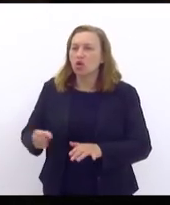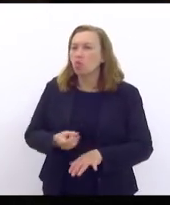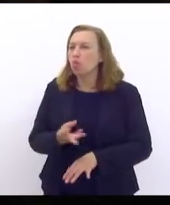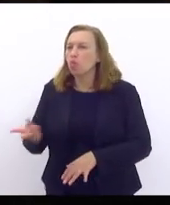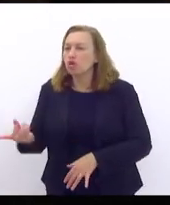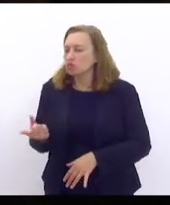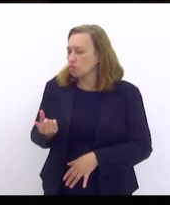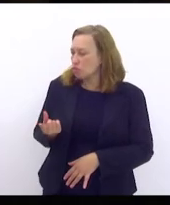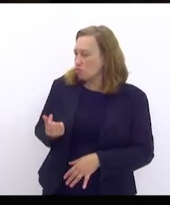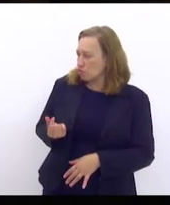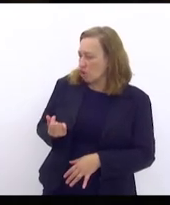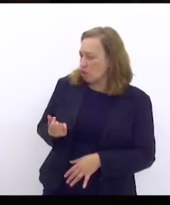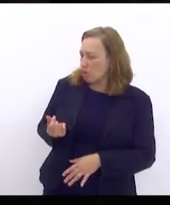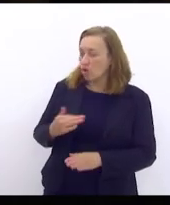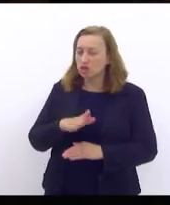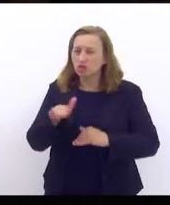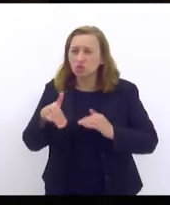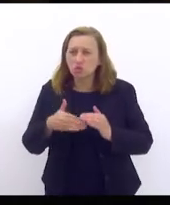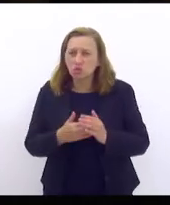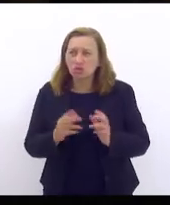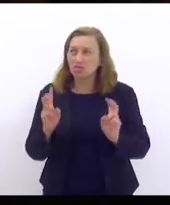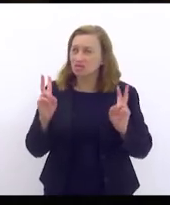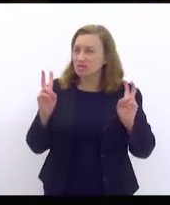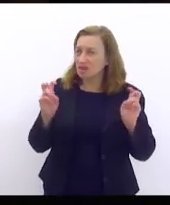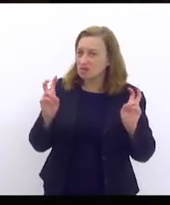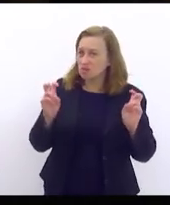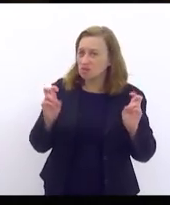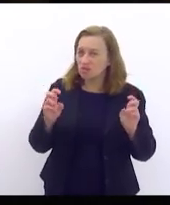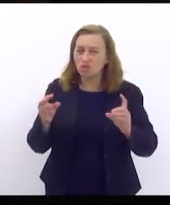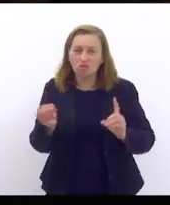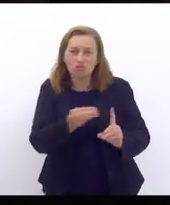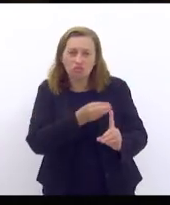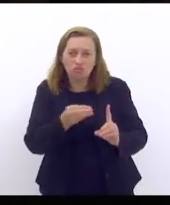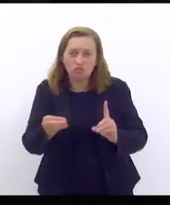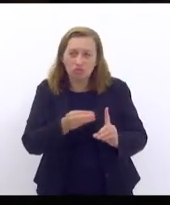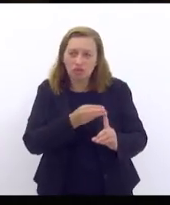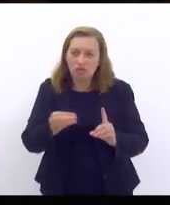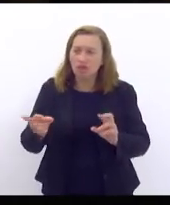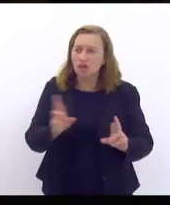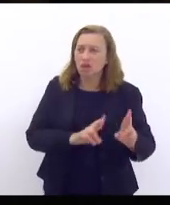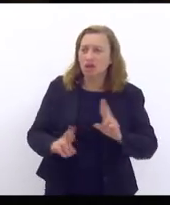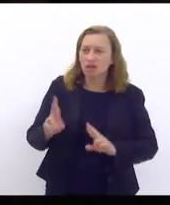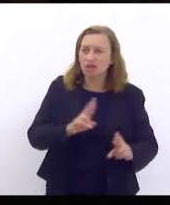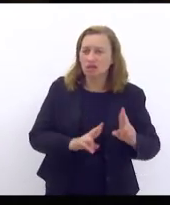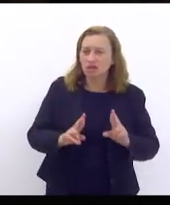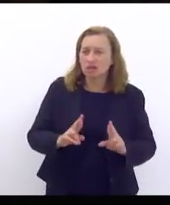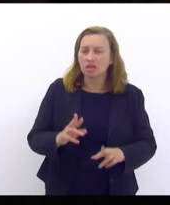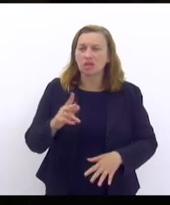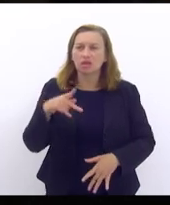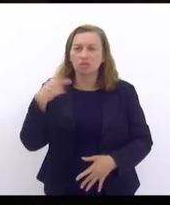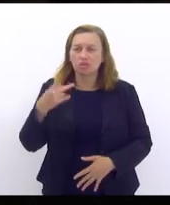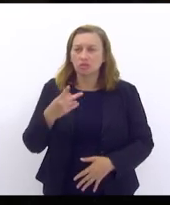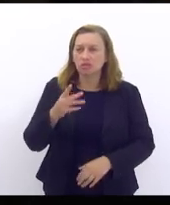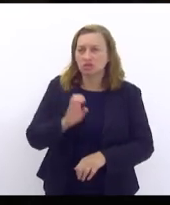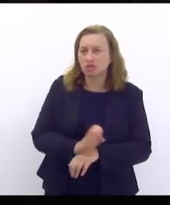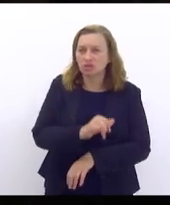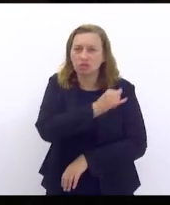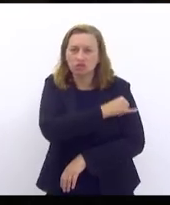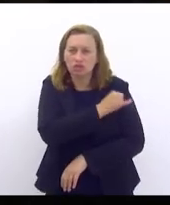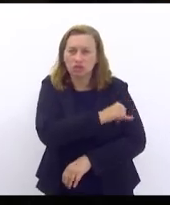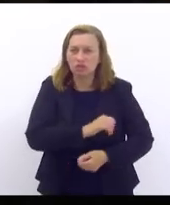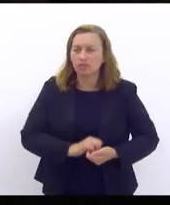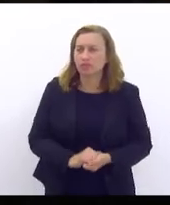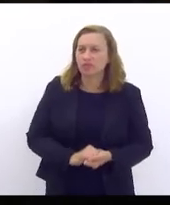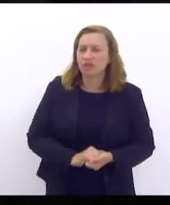custa toda essa situação de vulnerabilidade com relação à política pública de segurança no estado do Rio de Janeiro.